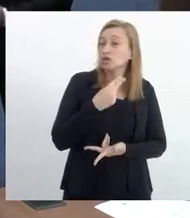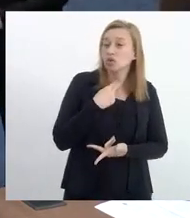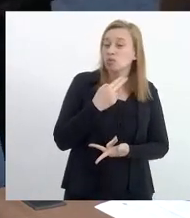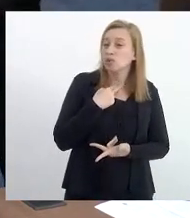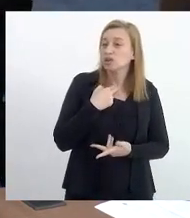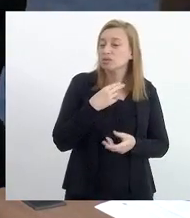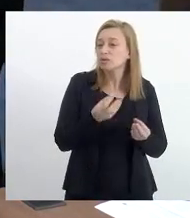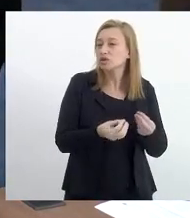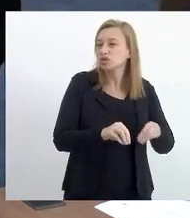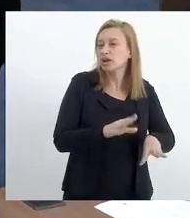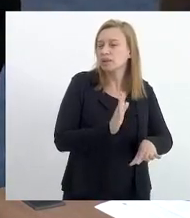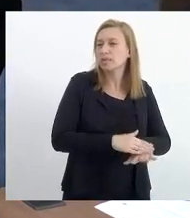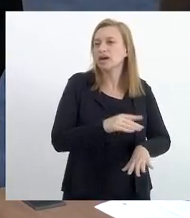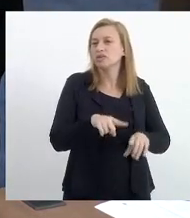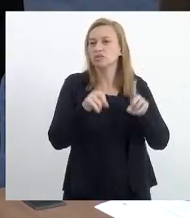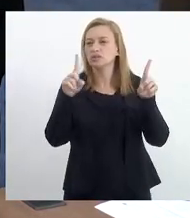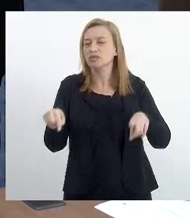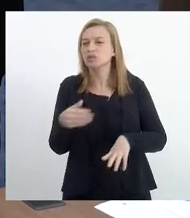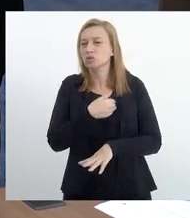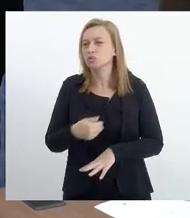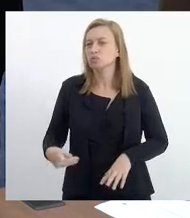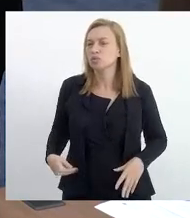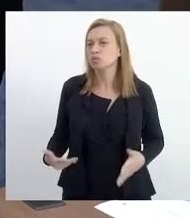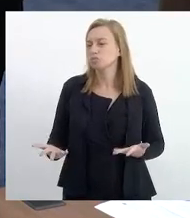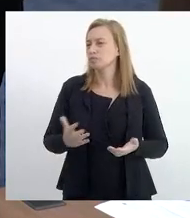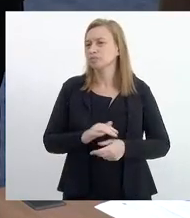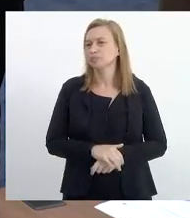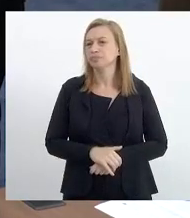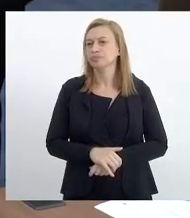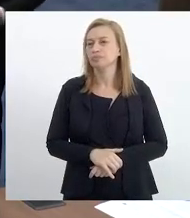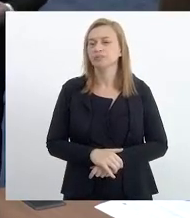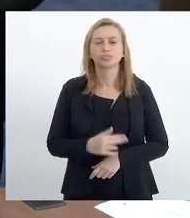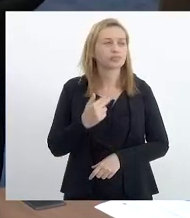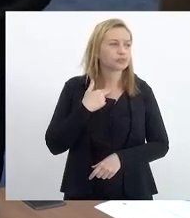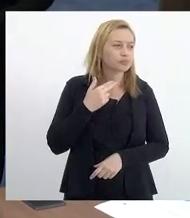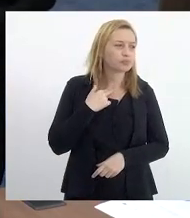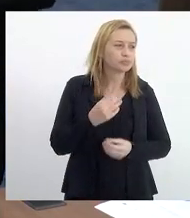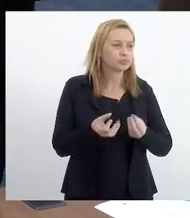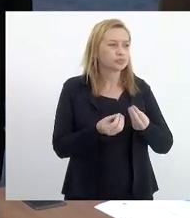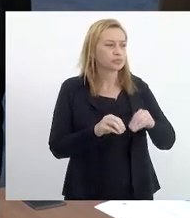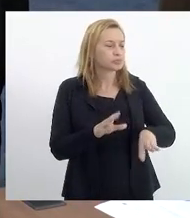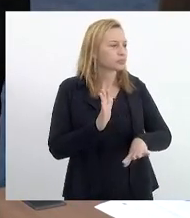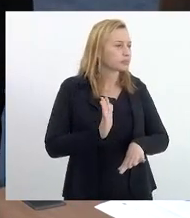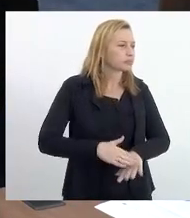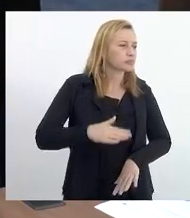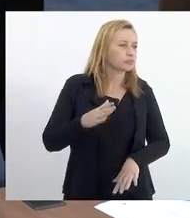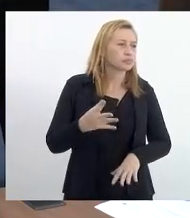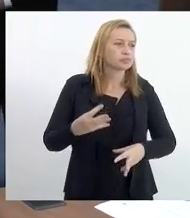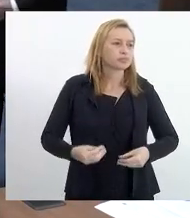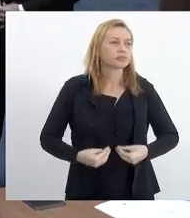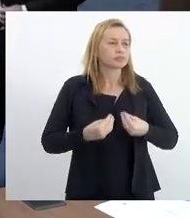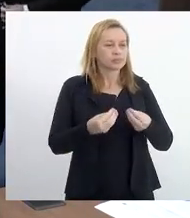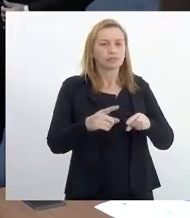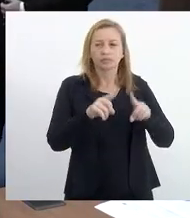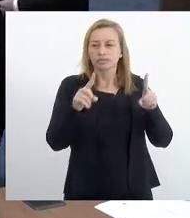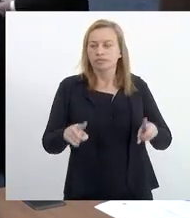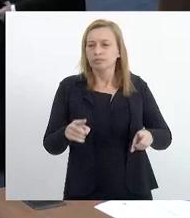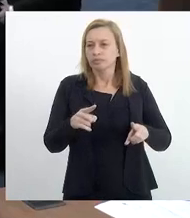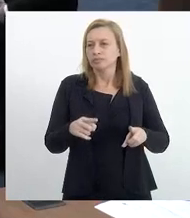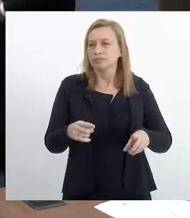público combalido. Não podemos precarizar ainda mais a entrega do serviço